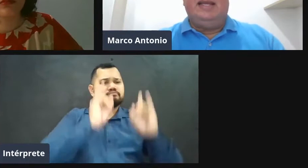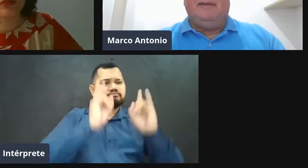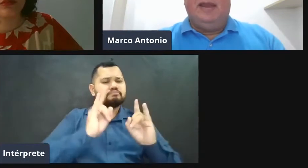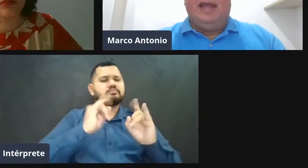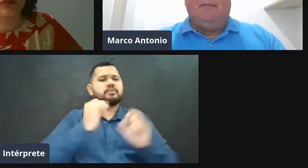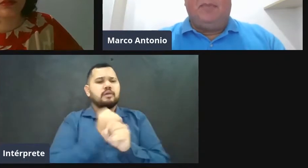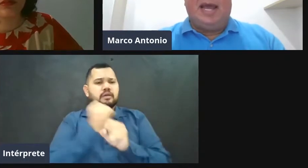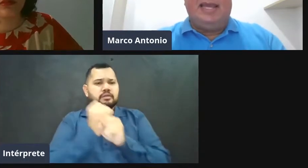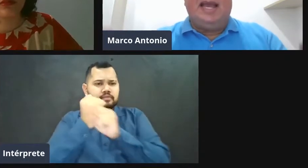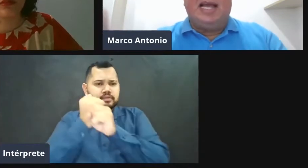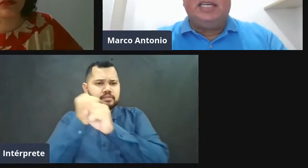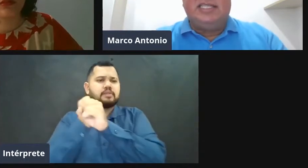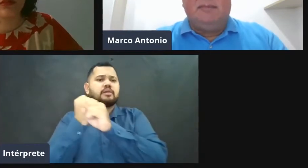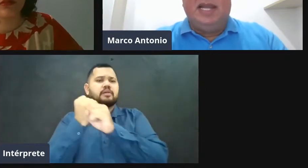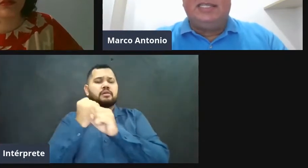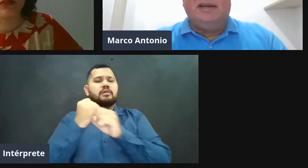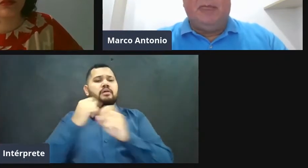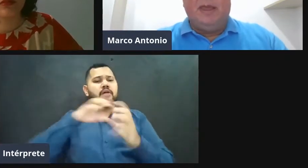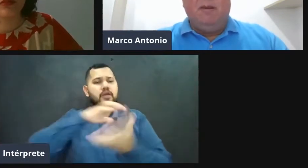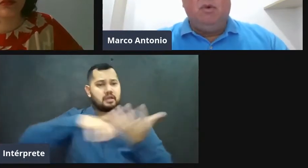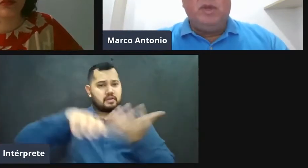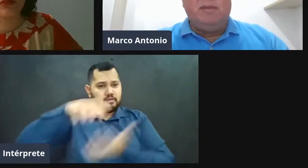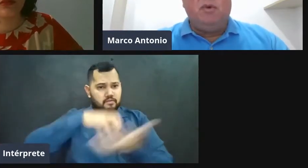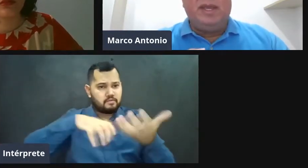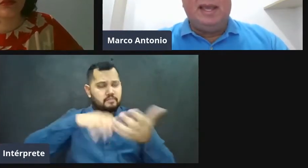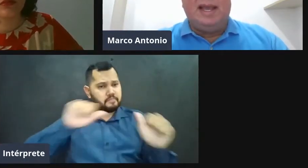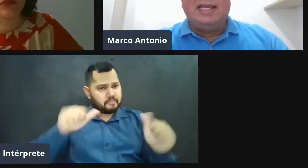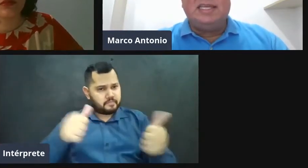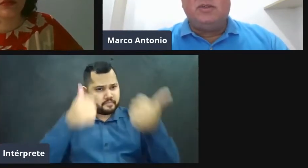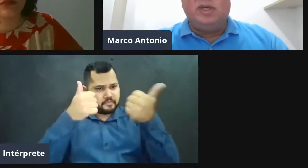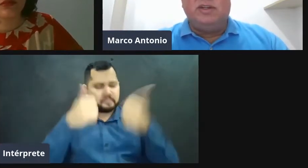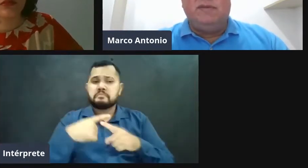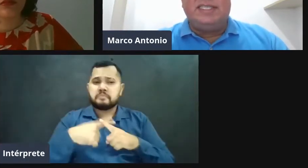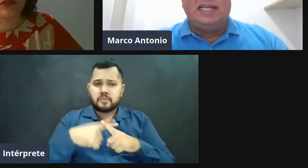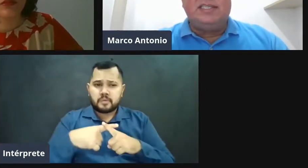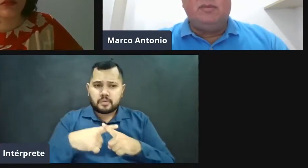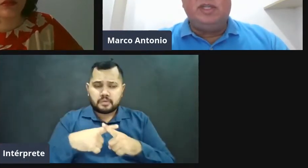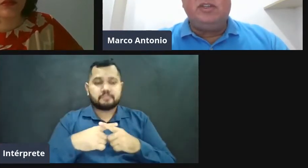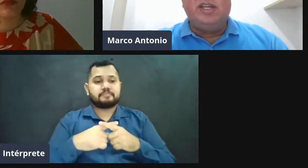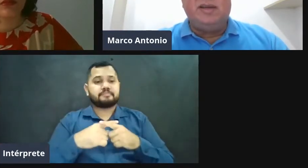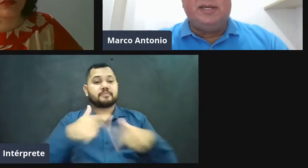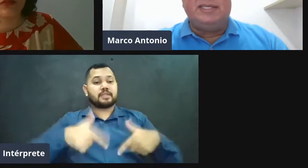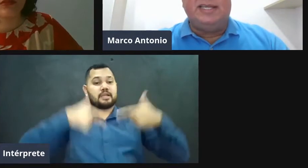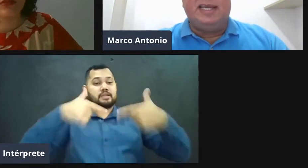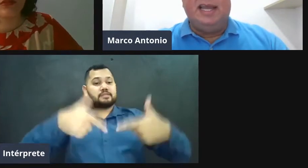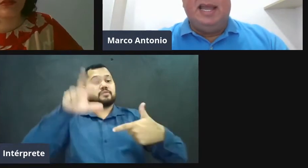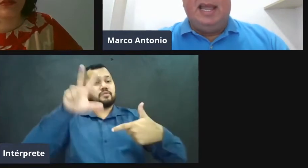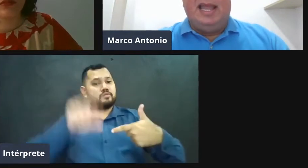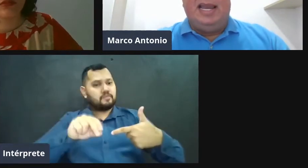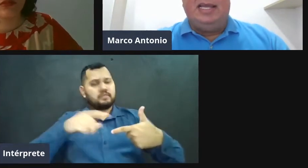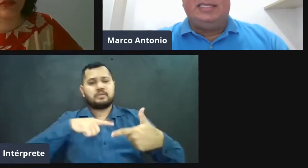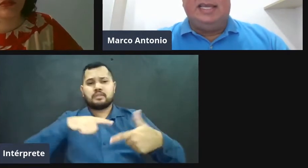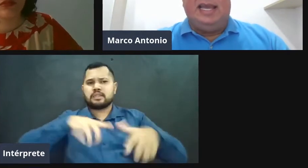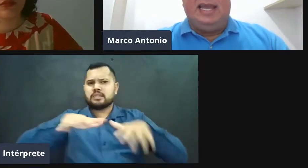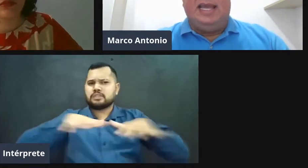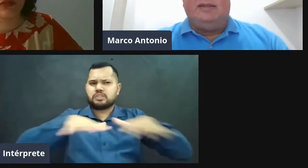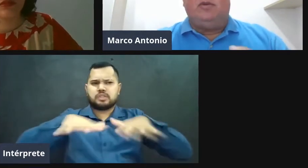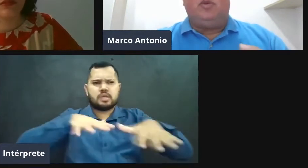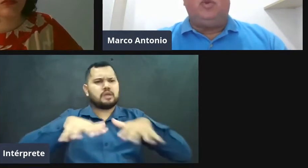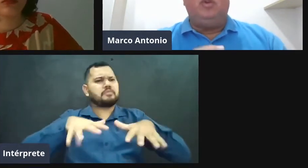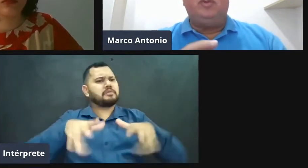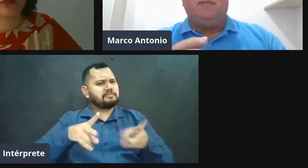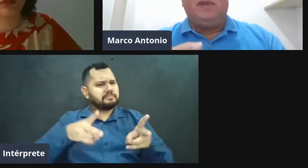ajustes, para que haja essa ampliação. Por quê? Porque as ações da universidade são muito dinâmicas, né?